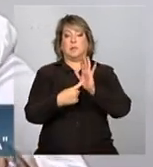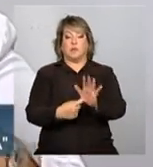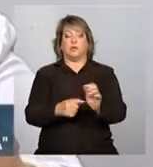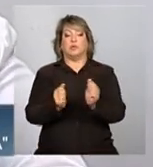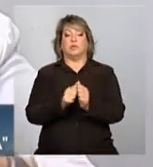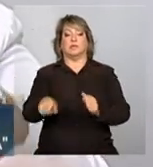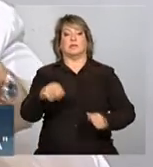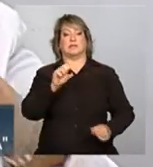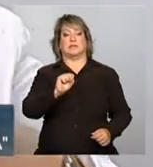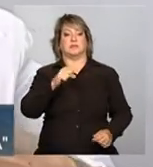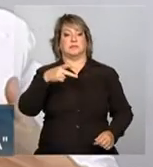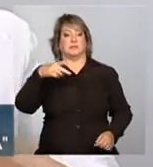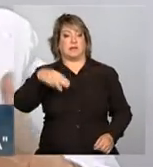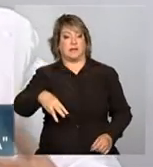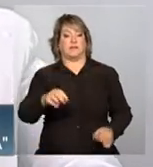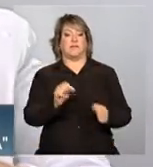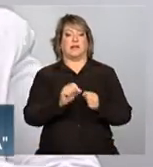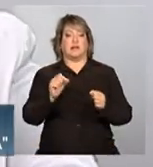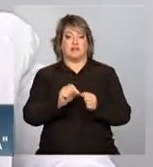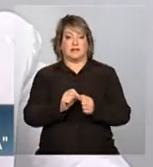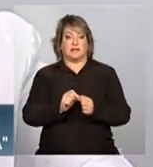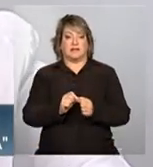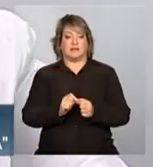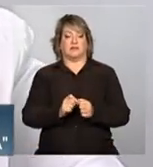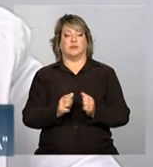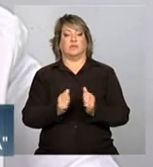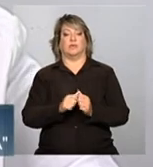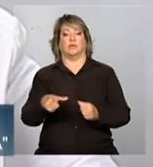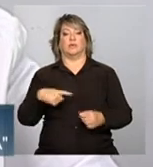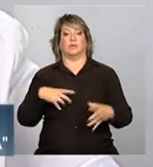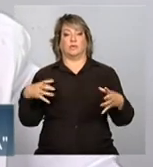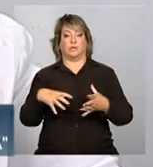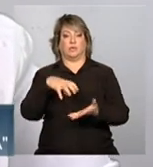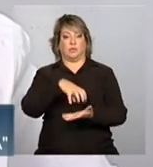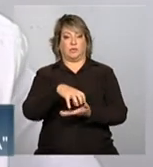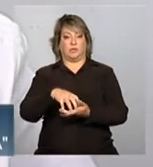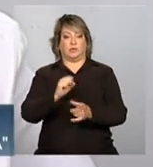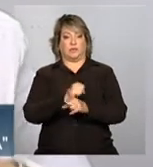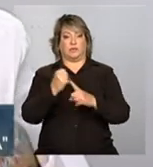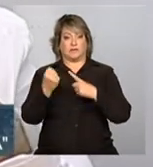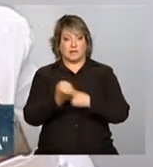SPM, fizemos. A SPM fez, junto com o Movimento Social, o Movimento de Mulheres,